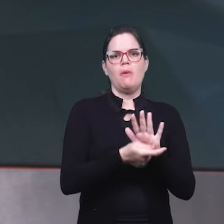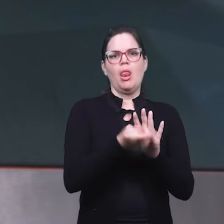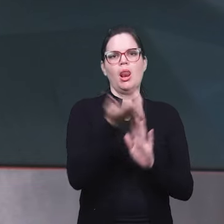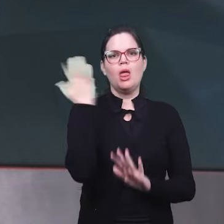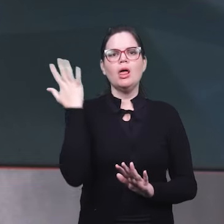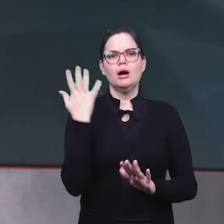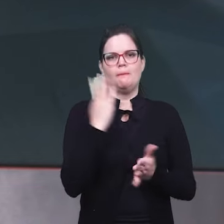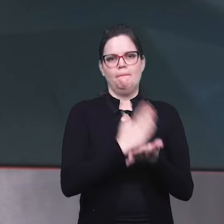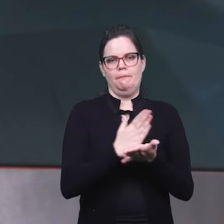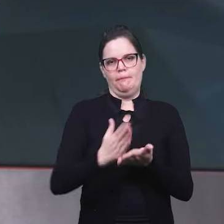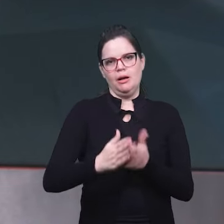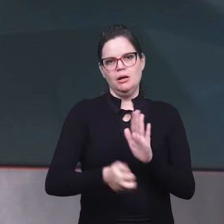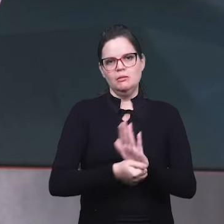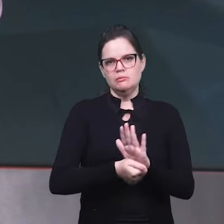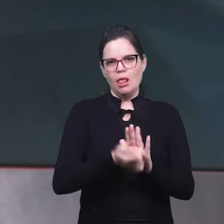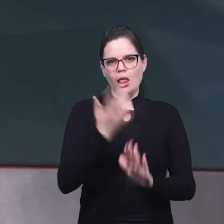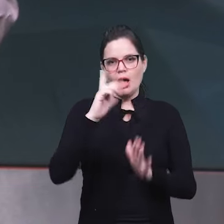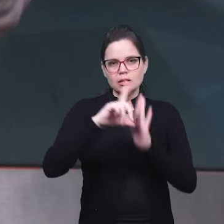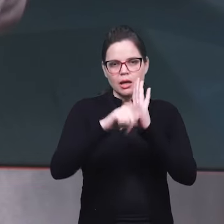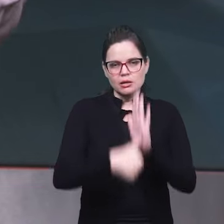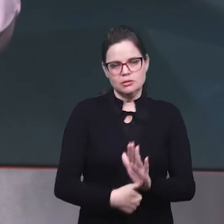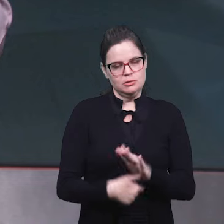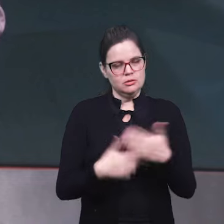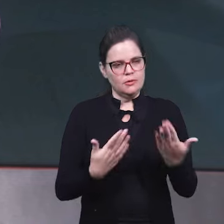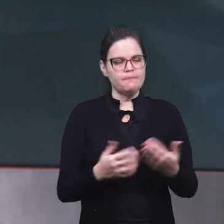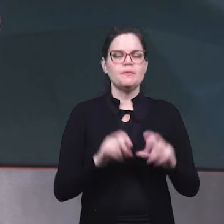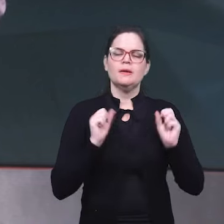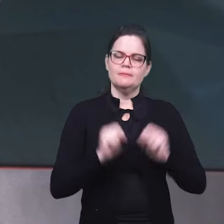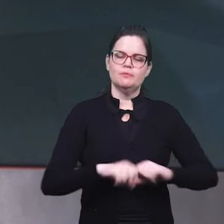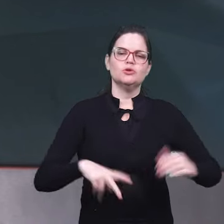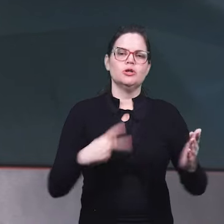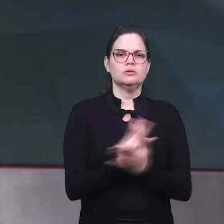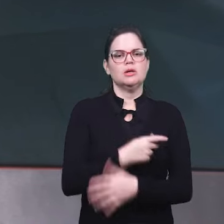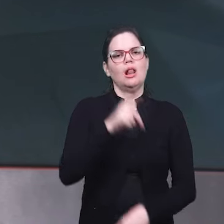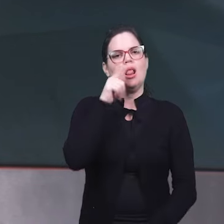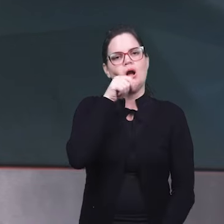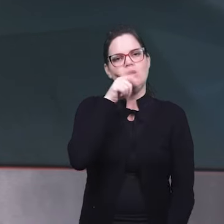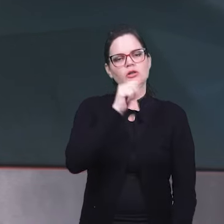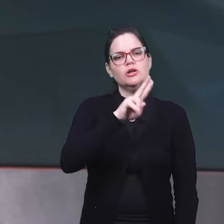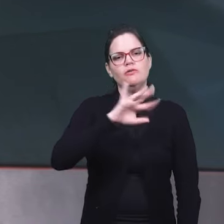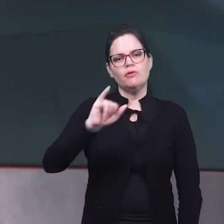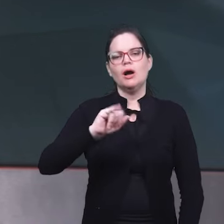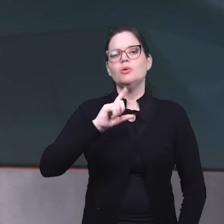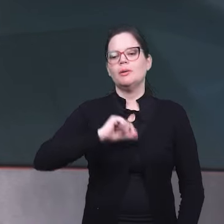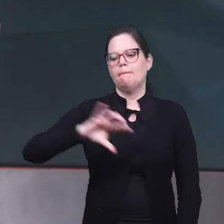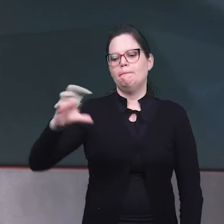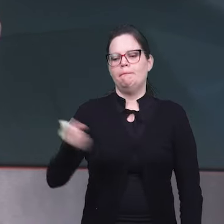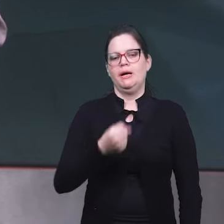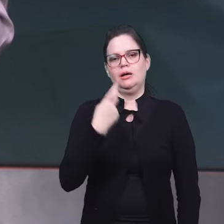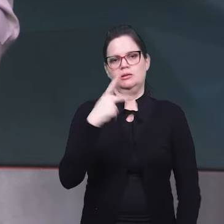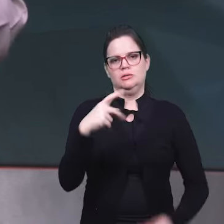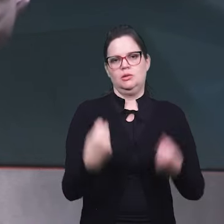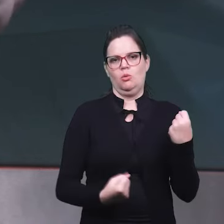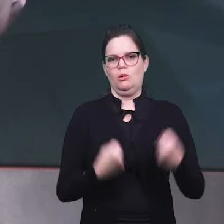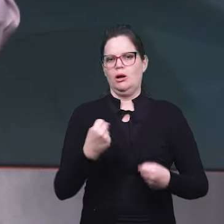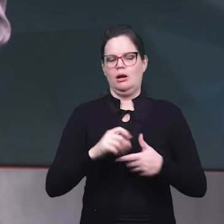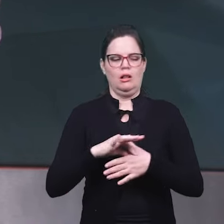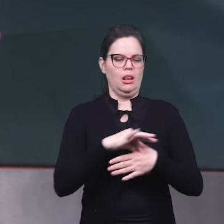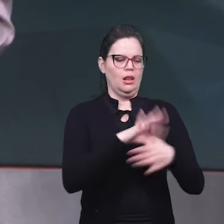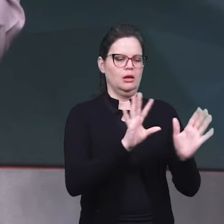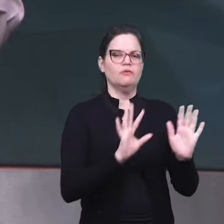conforme o que foi definido espontaneamente, devidamente assinado no contrato